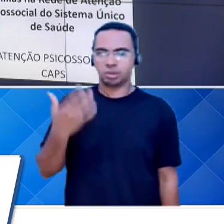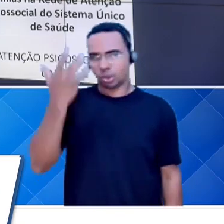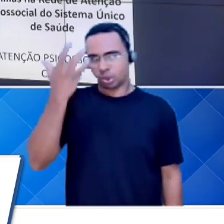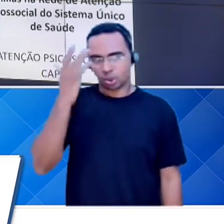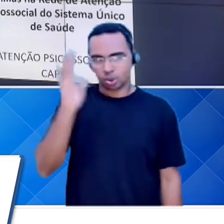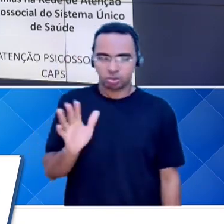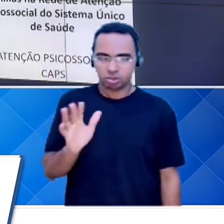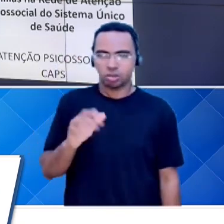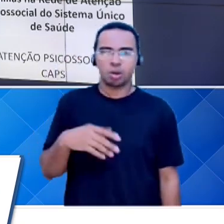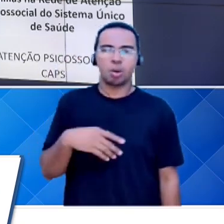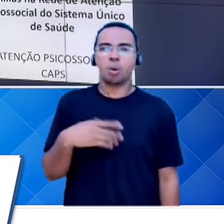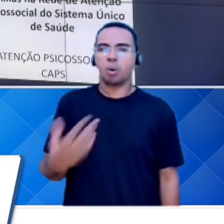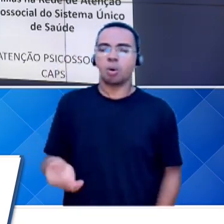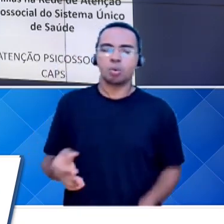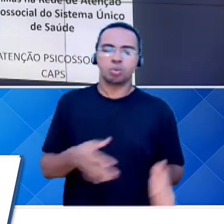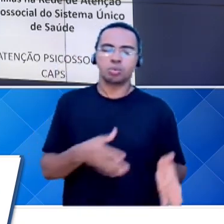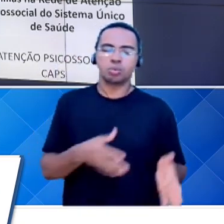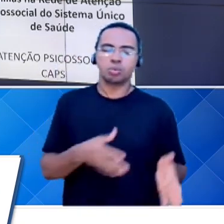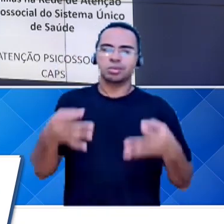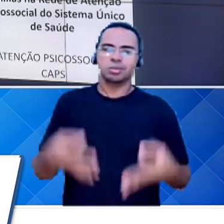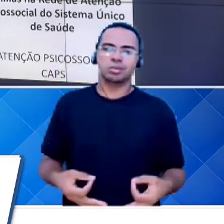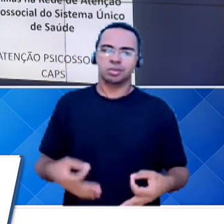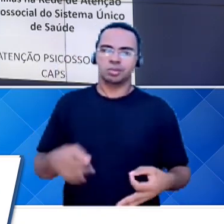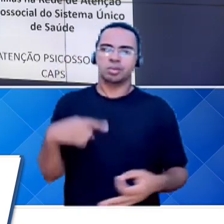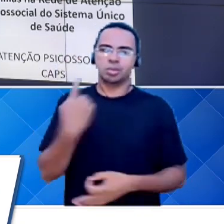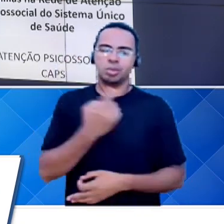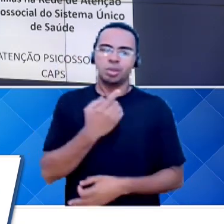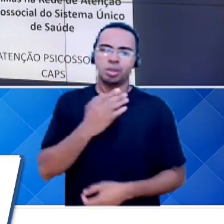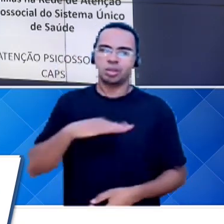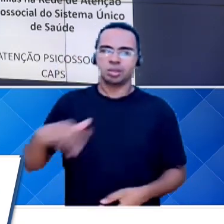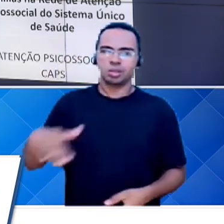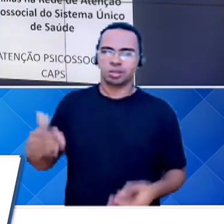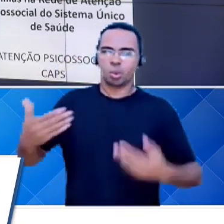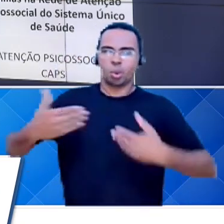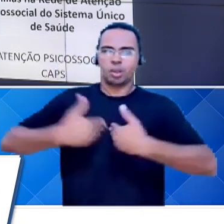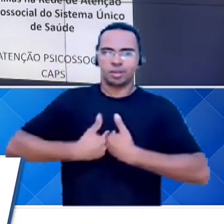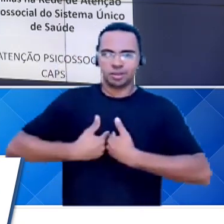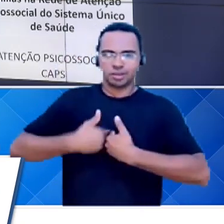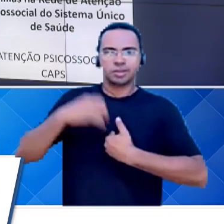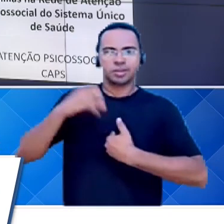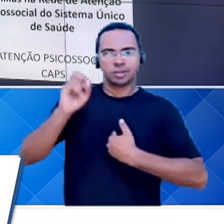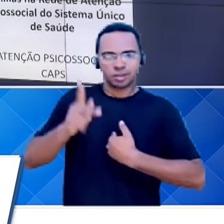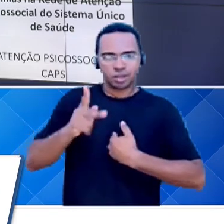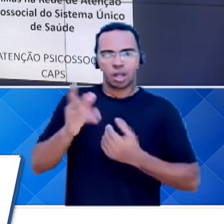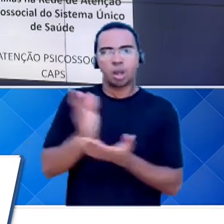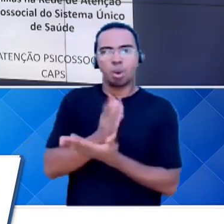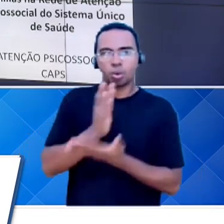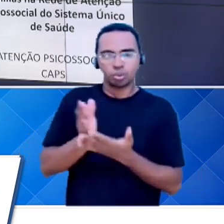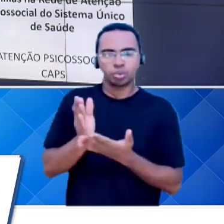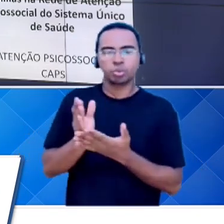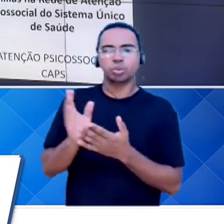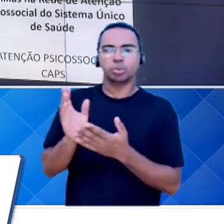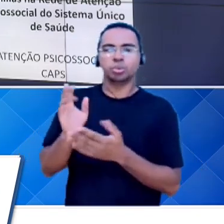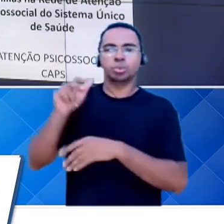é o caminho adequado a dar para nossas crianças com autismo, tá? Uns colocam, né,